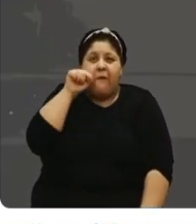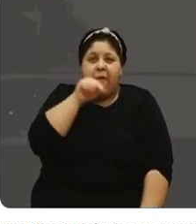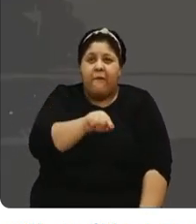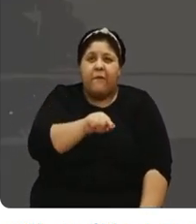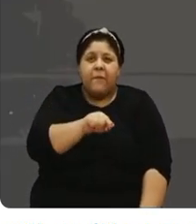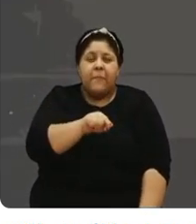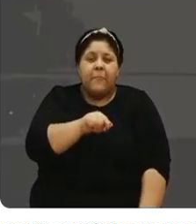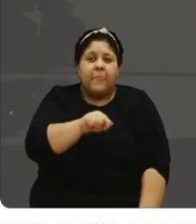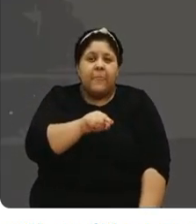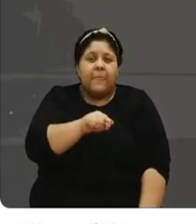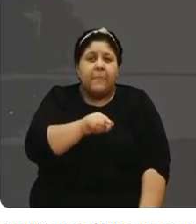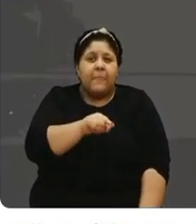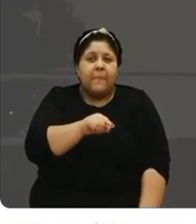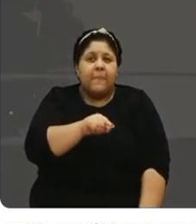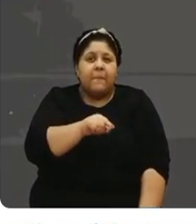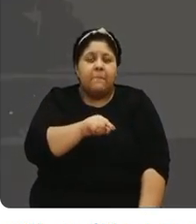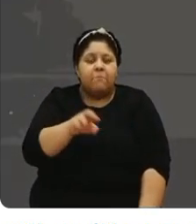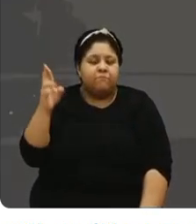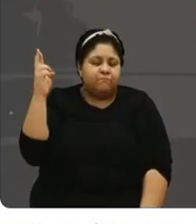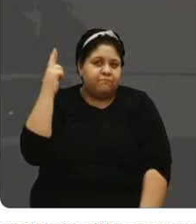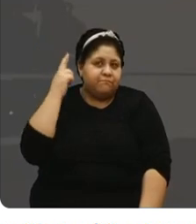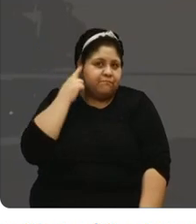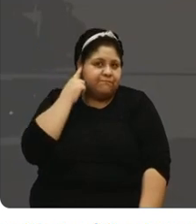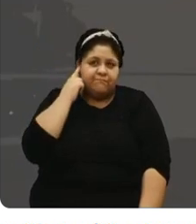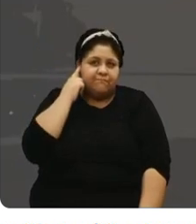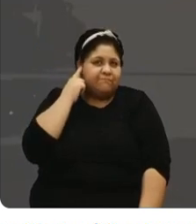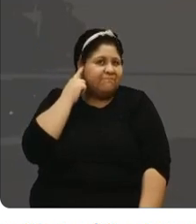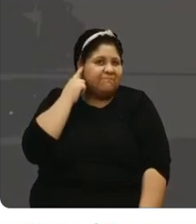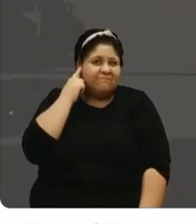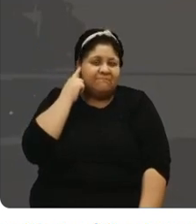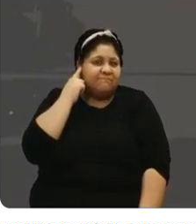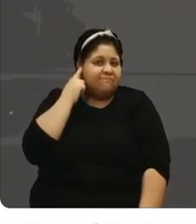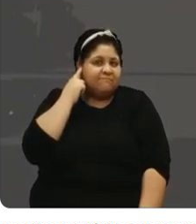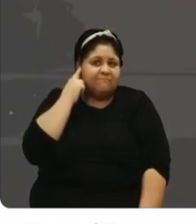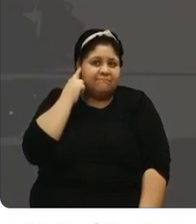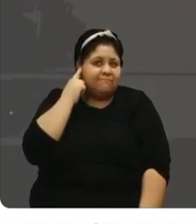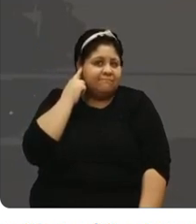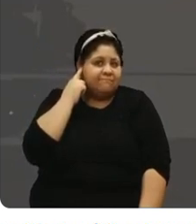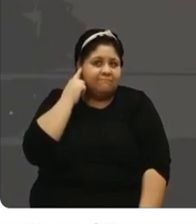chama shedding. Eu tô